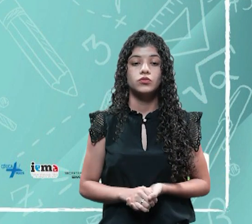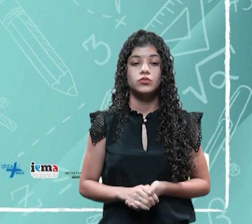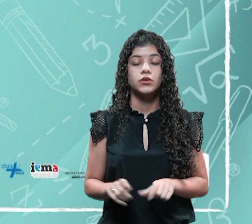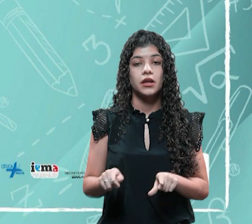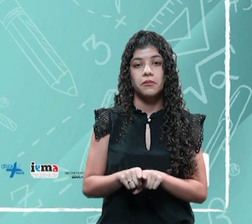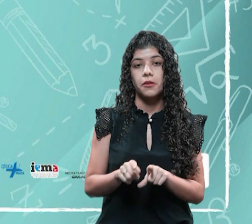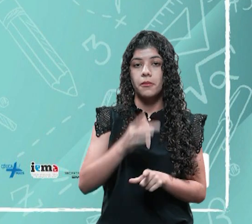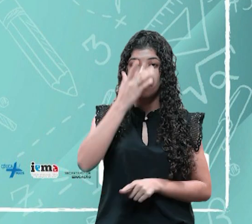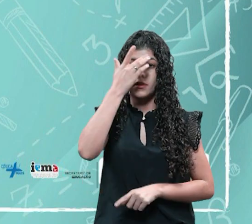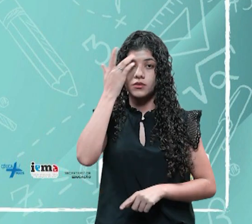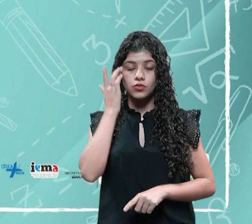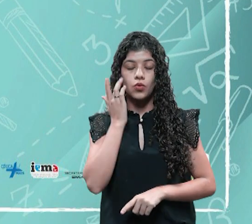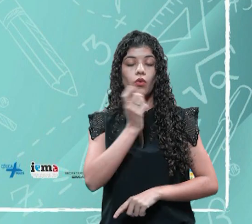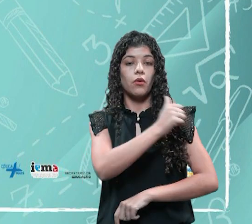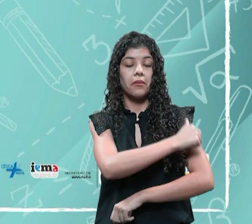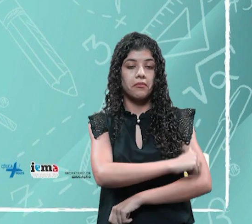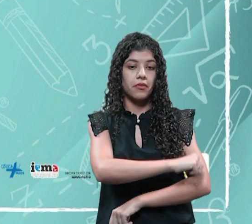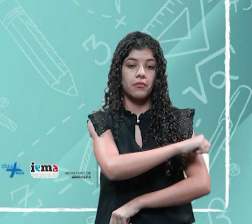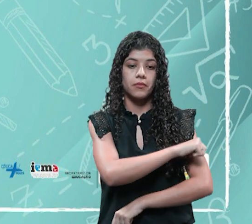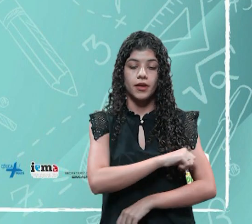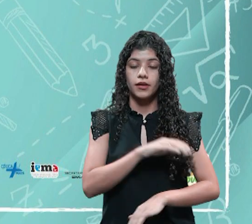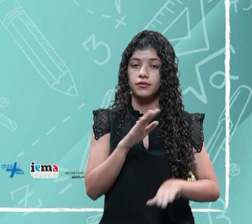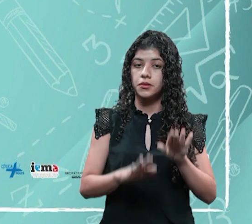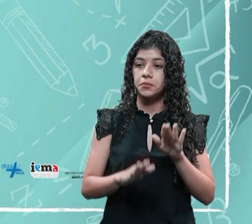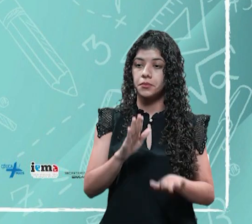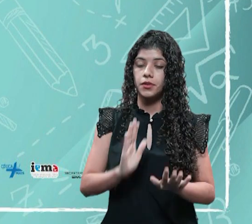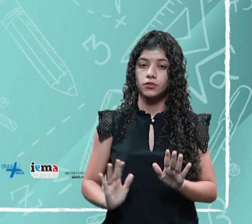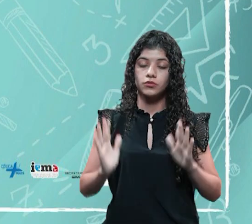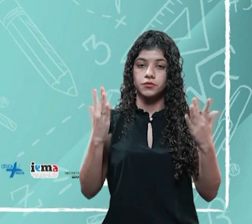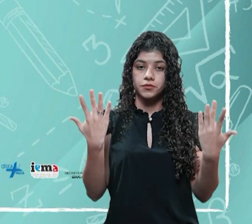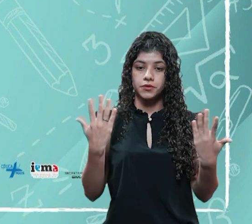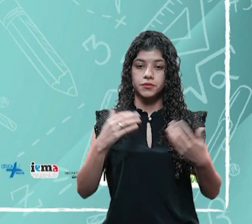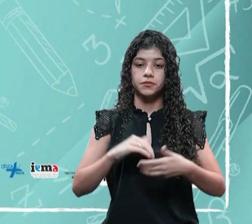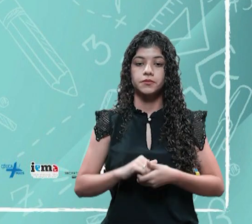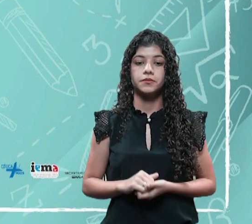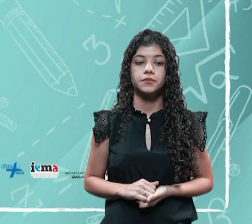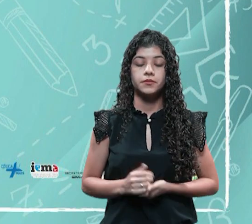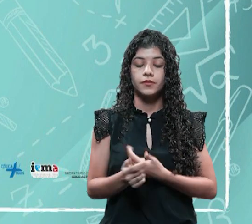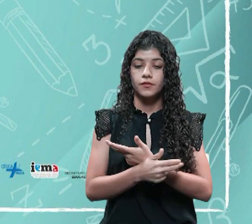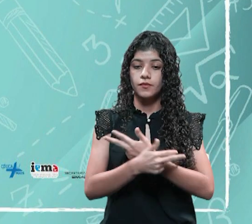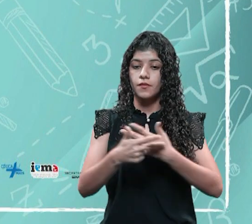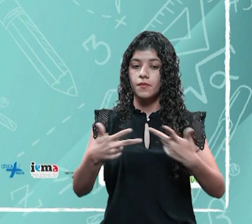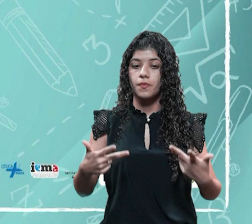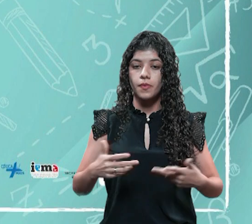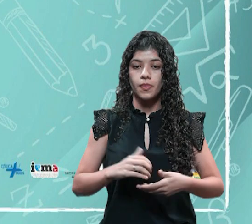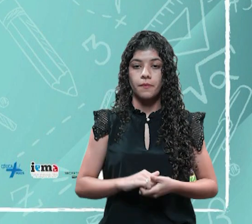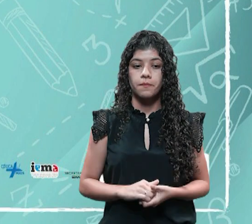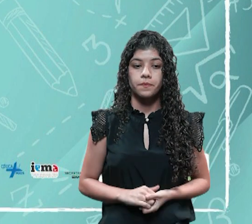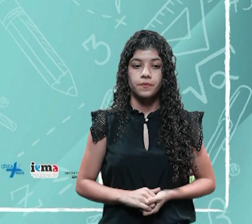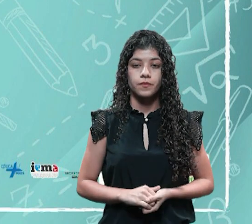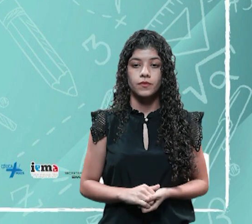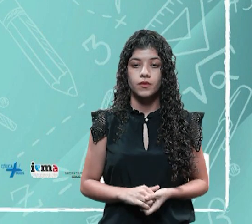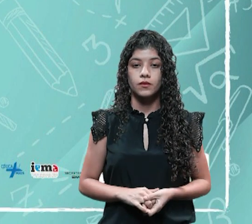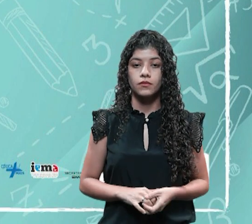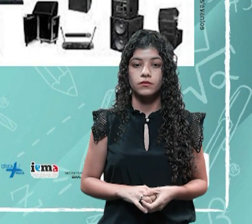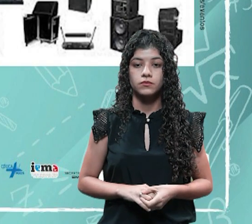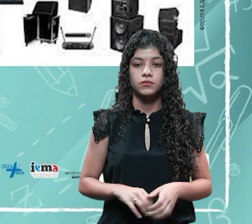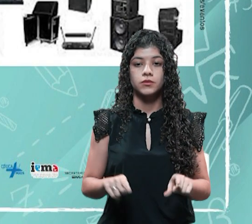mesmo uma enfermeira, vai depender da categoria do evento, né? Entre outros materiais,